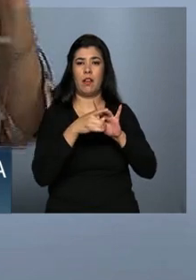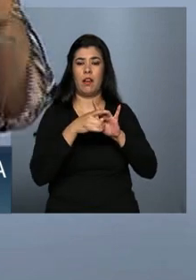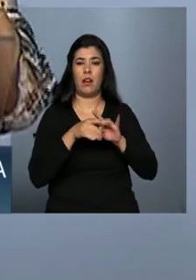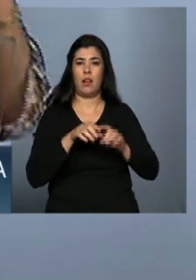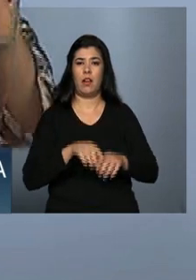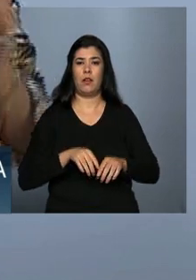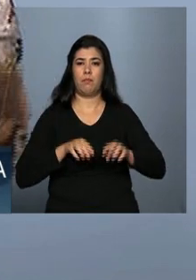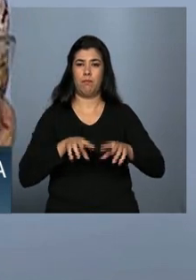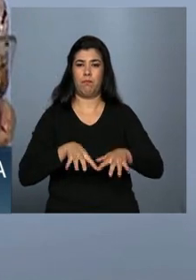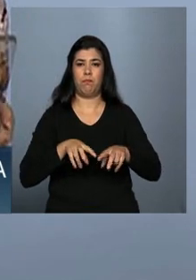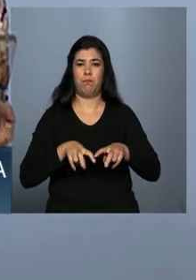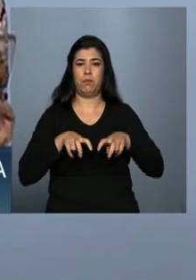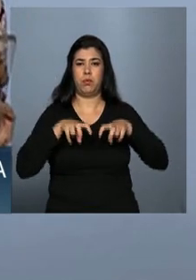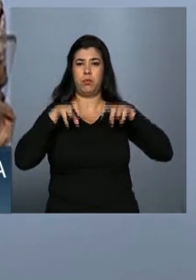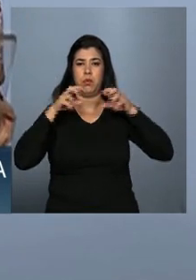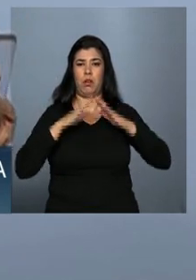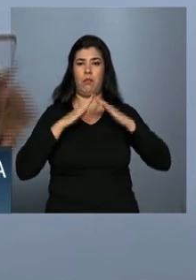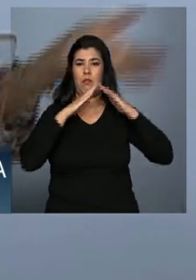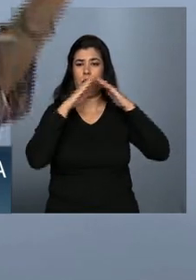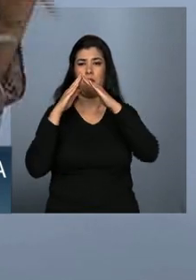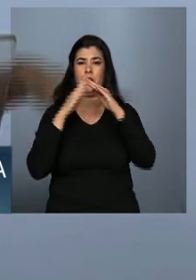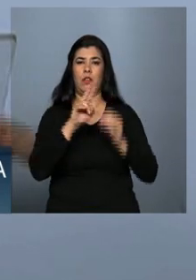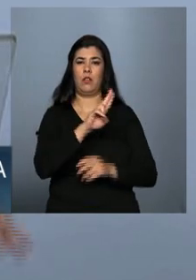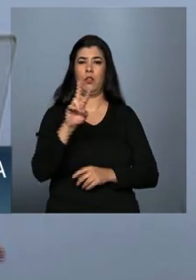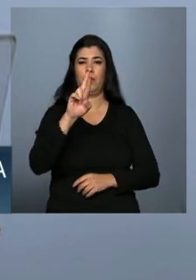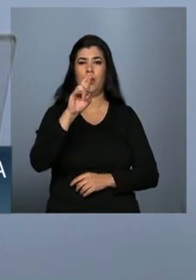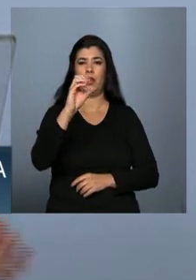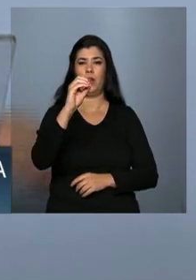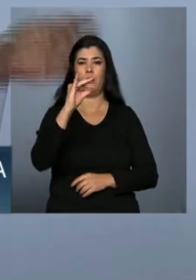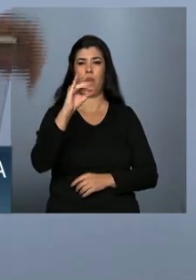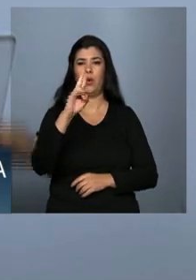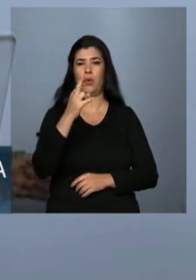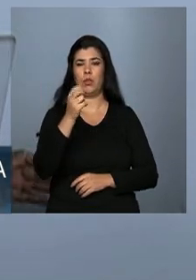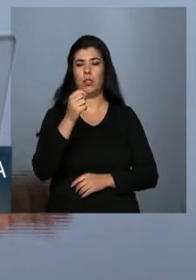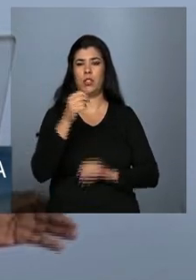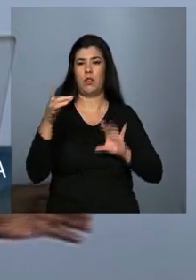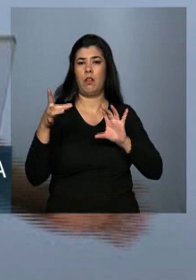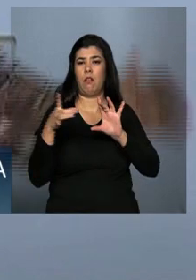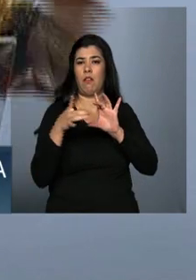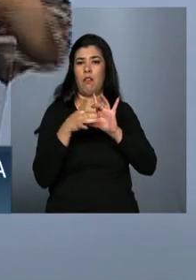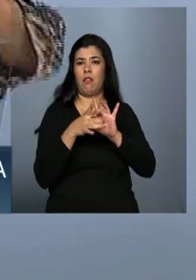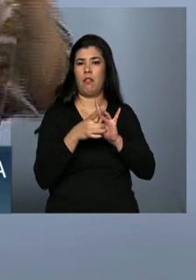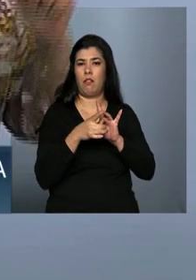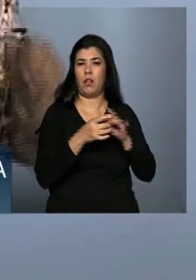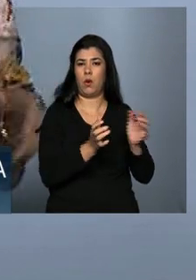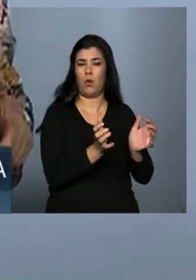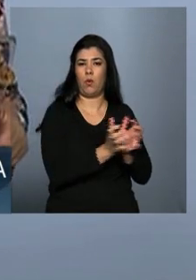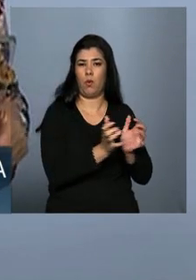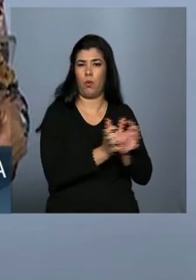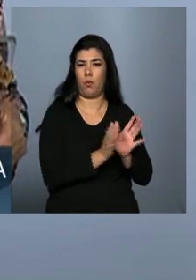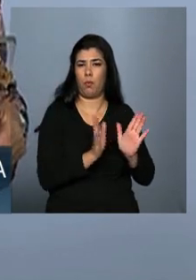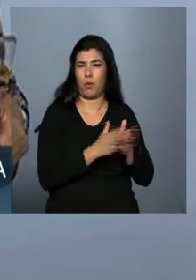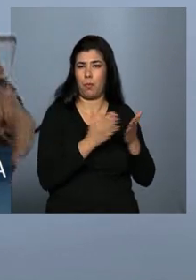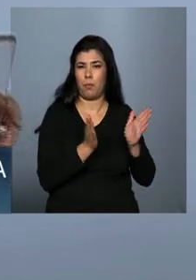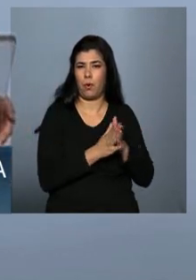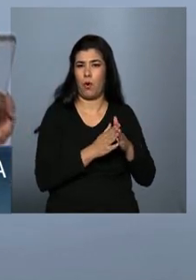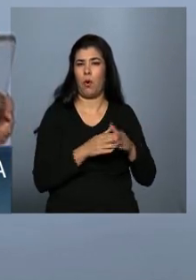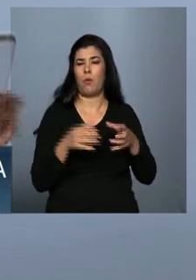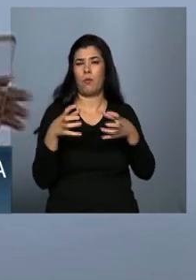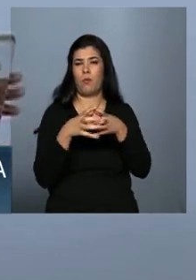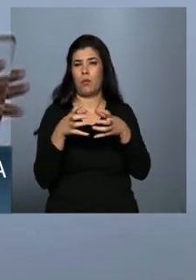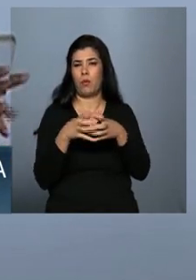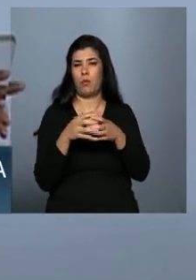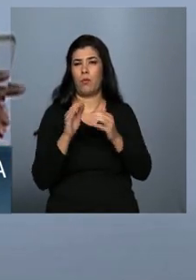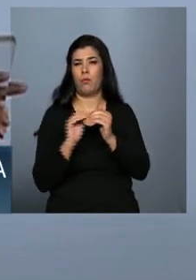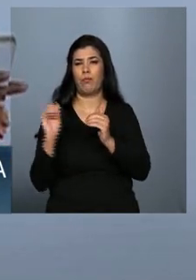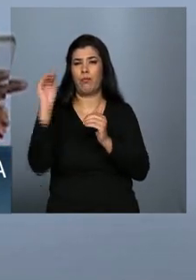todos os segmentos sociais, a classe média, a classe alta e os mais pobres. E é